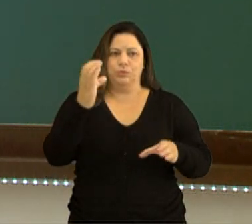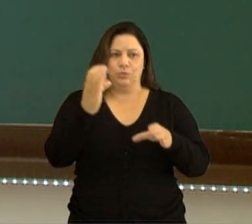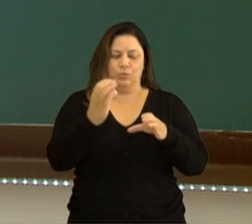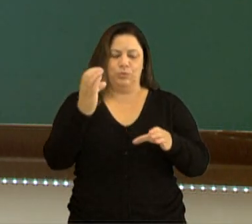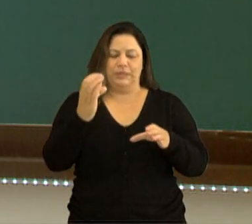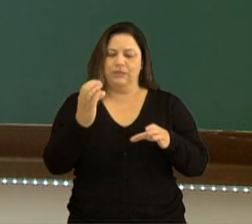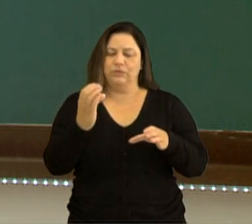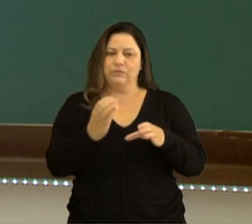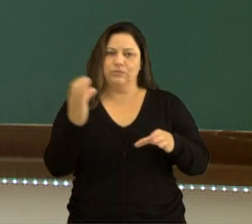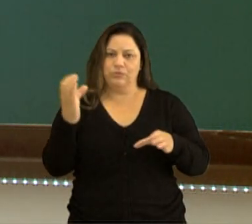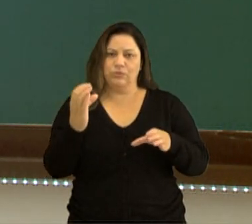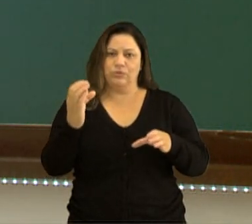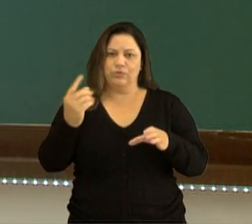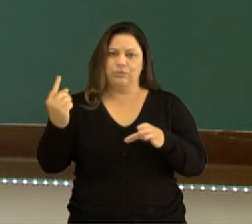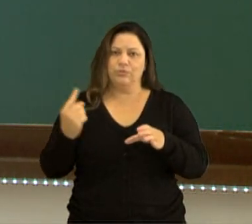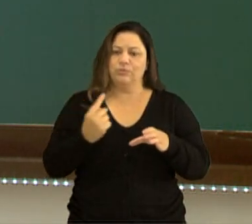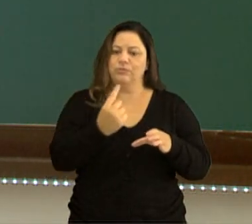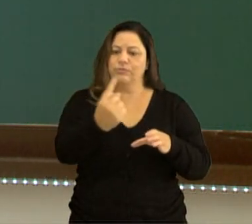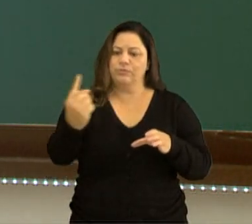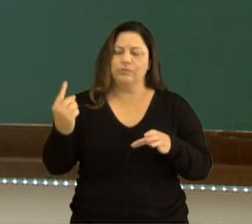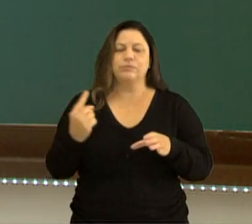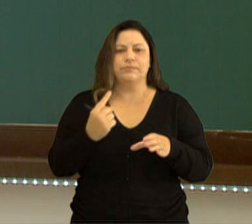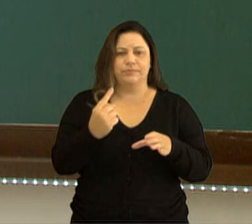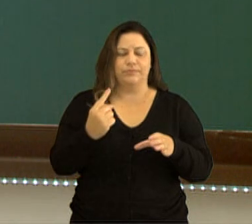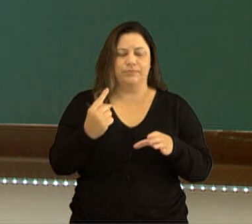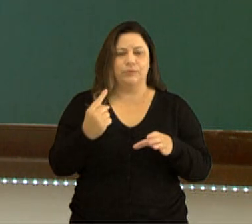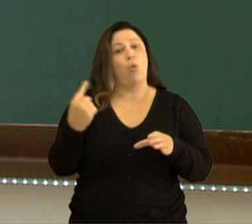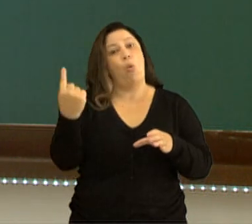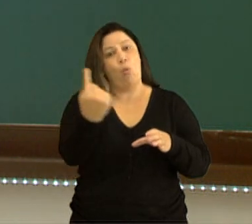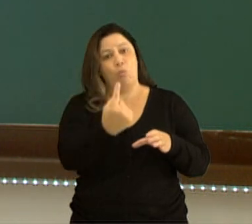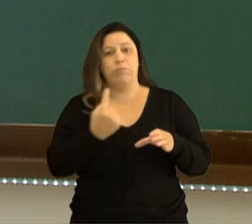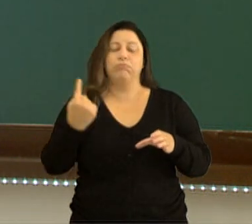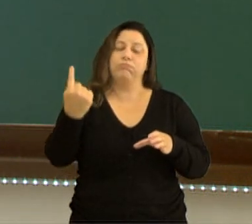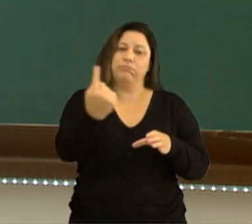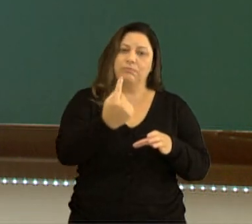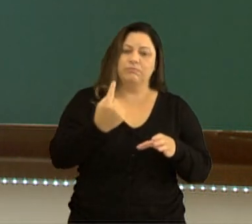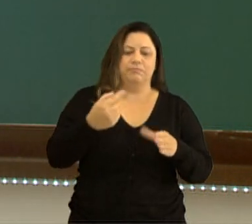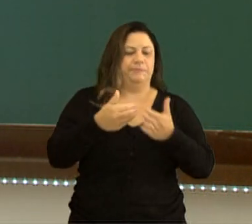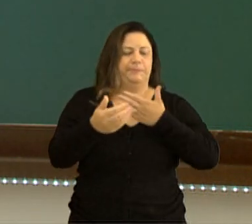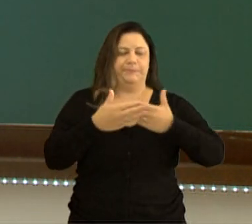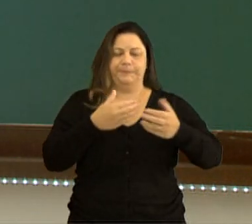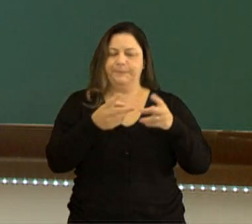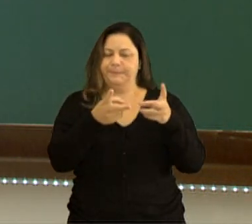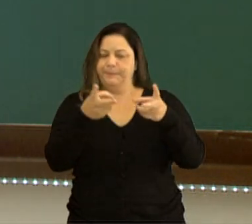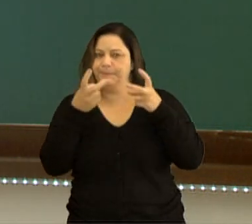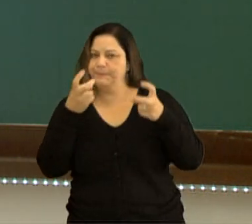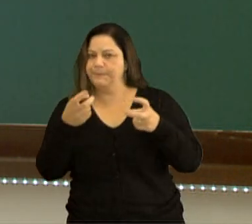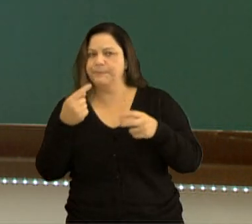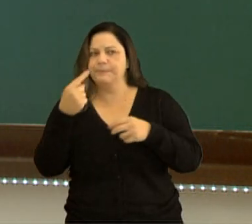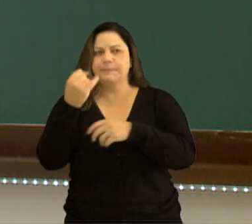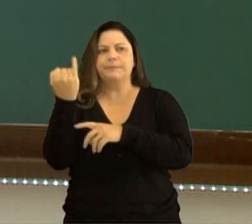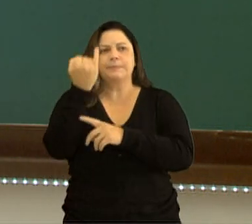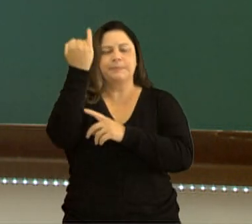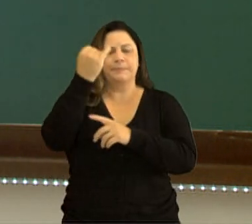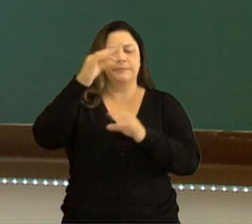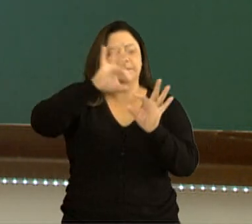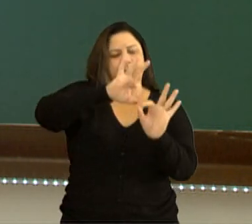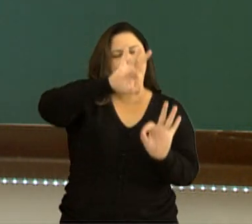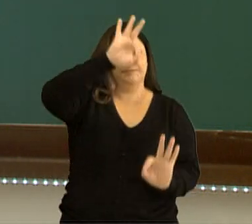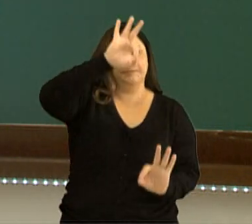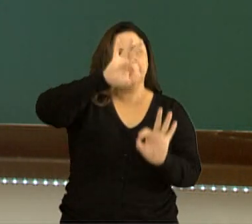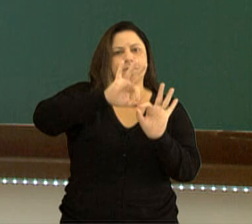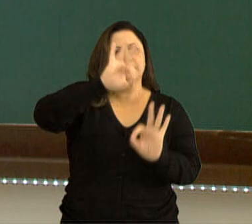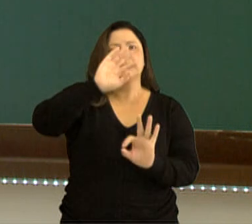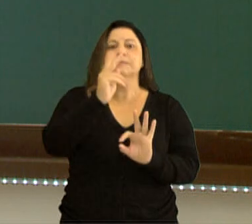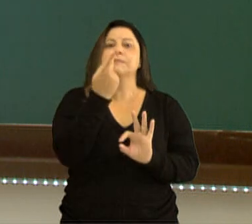coloco e faço o giro. Seja ele no sentido horário ou anti-horário, vai dar. Uma observação importante. A altura